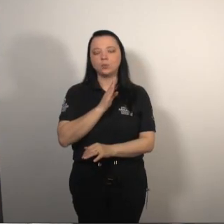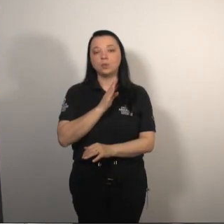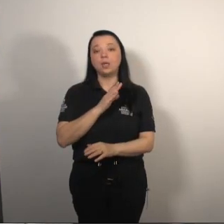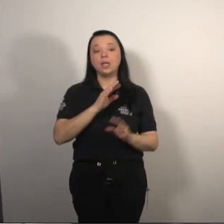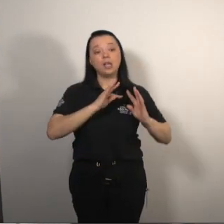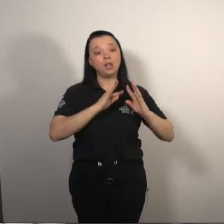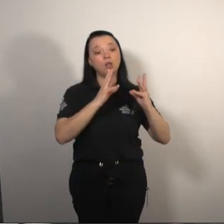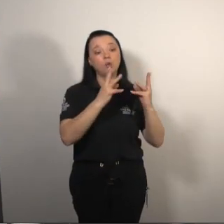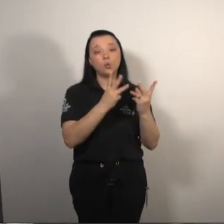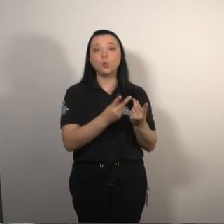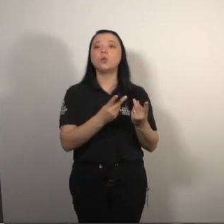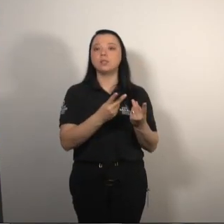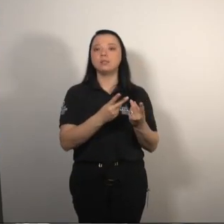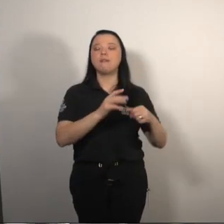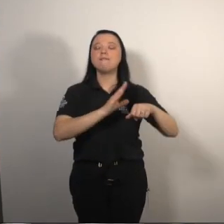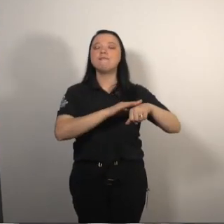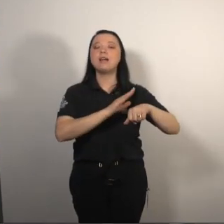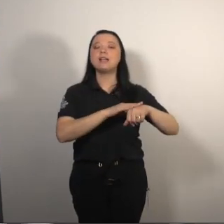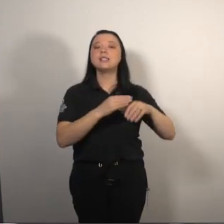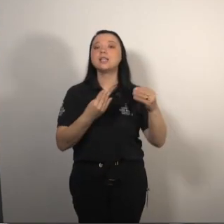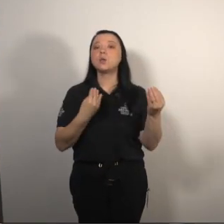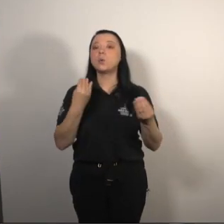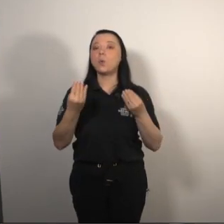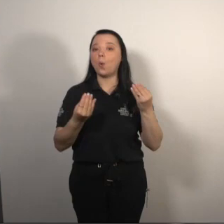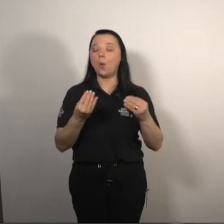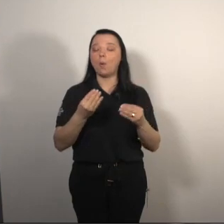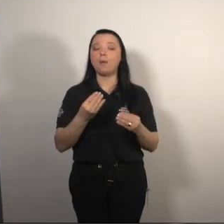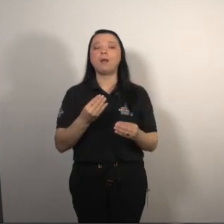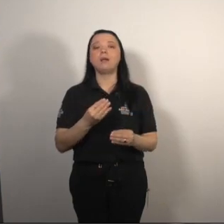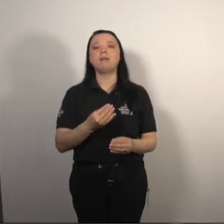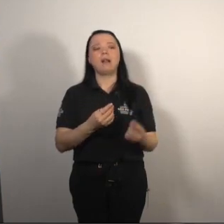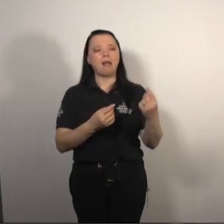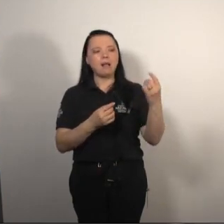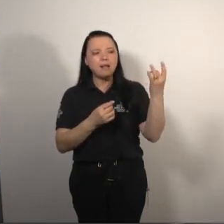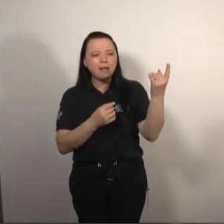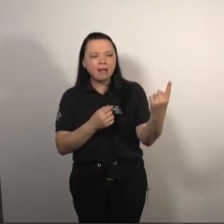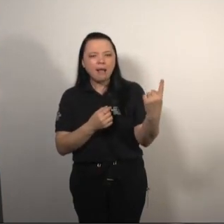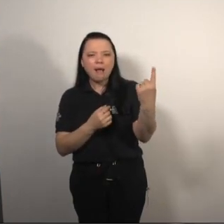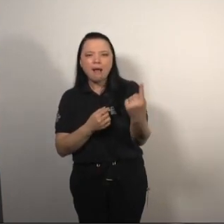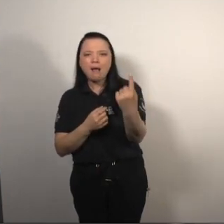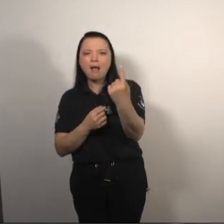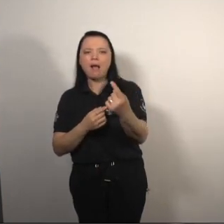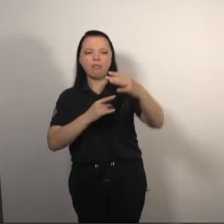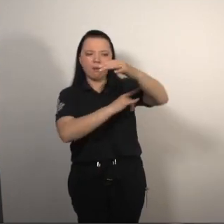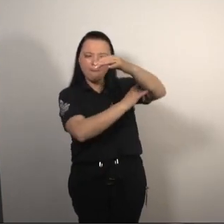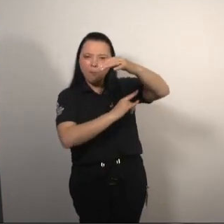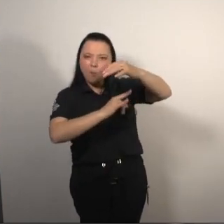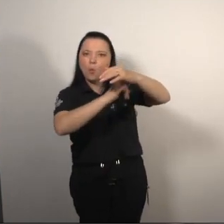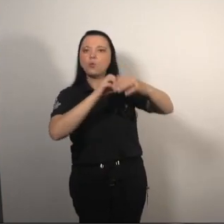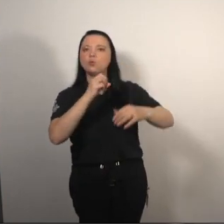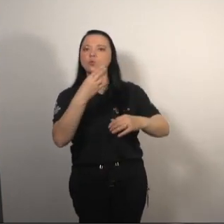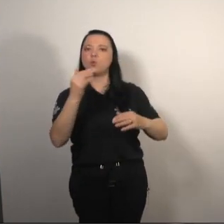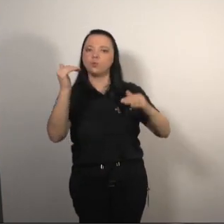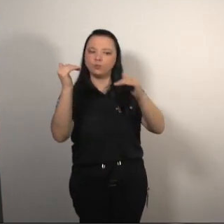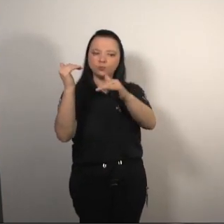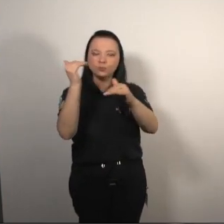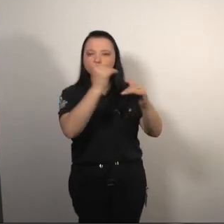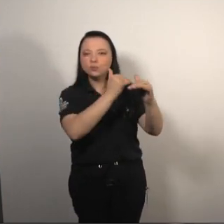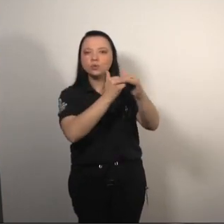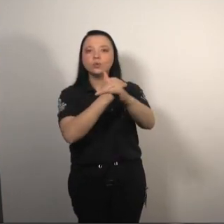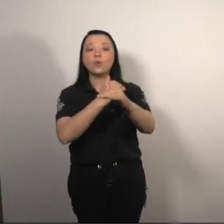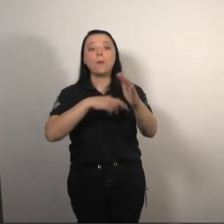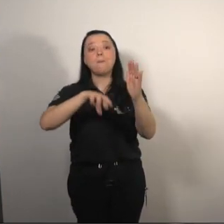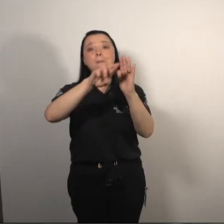funcional, ela tem para cada viaduto, para cada ponte, uma